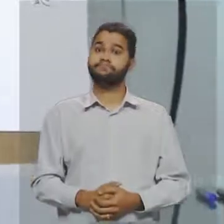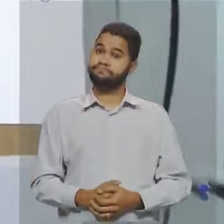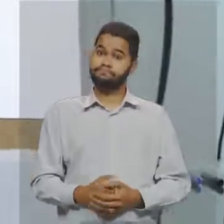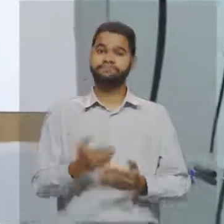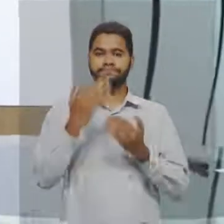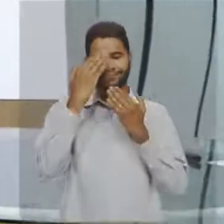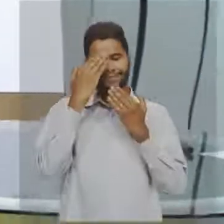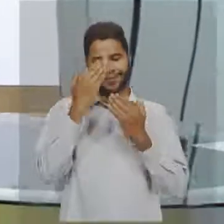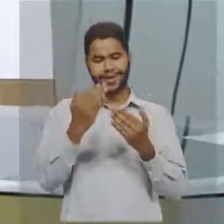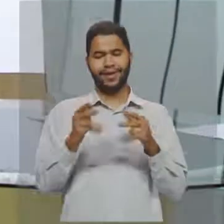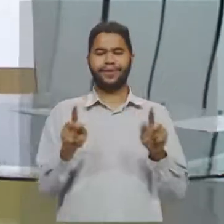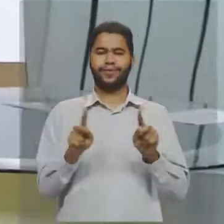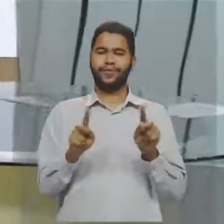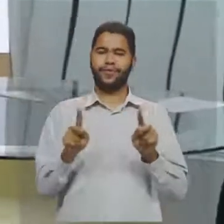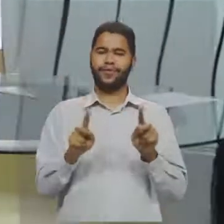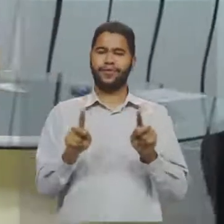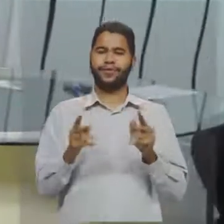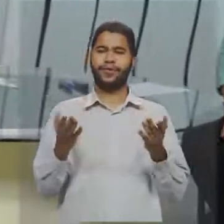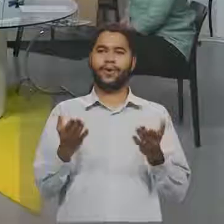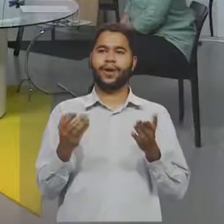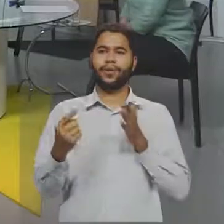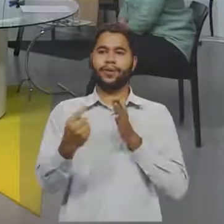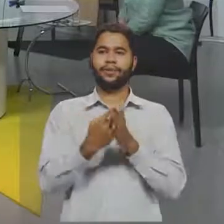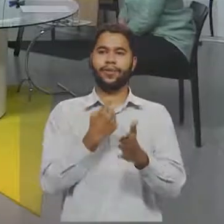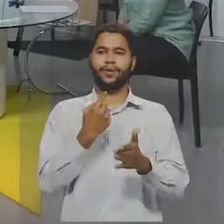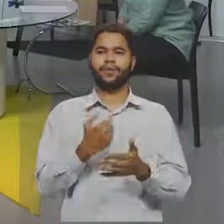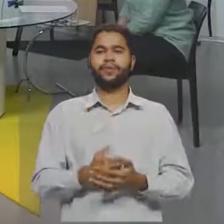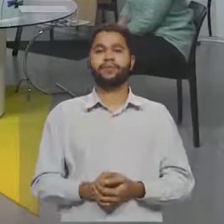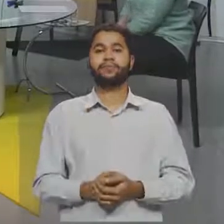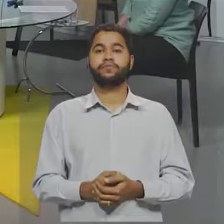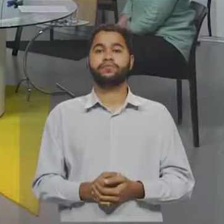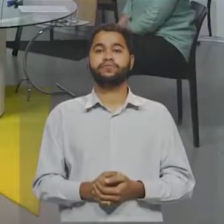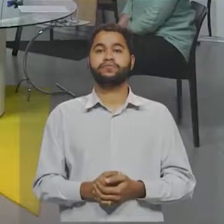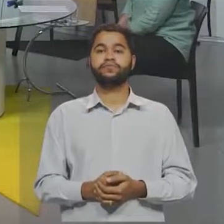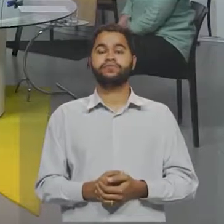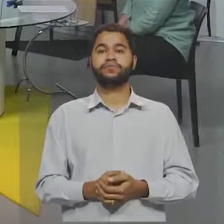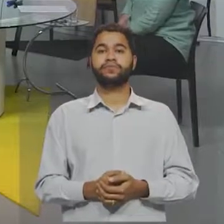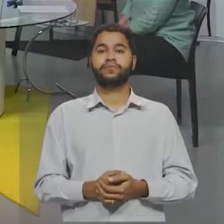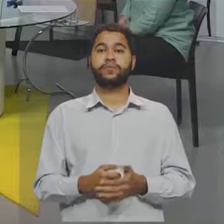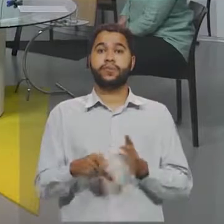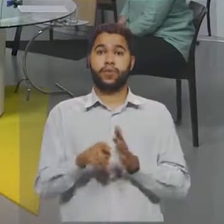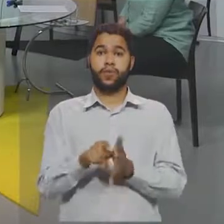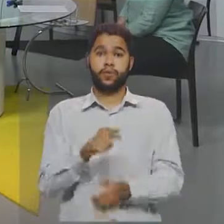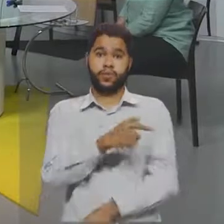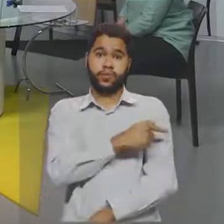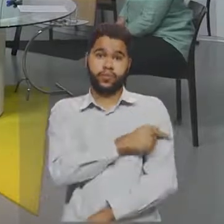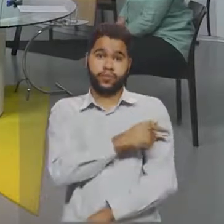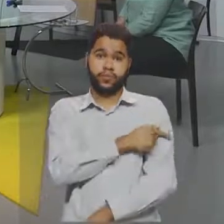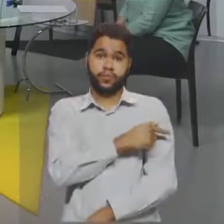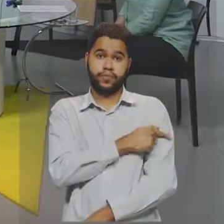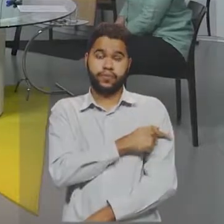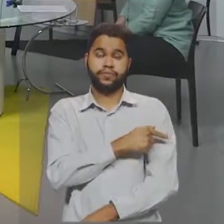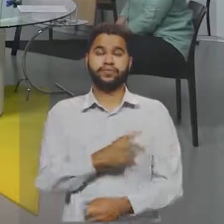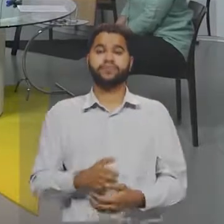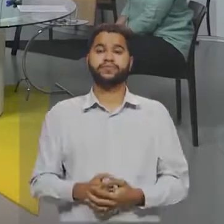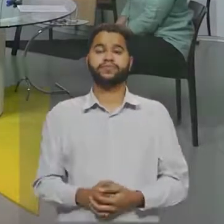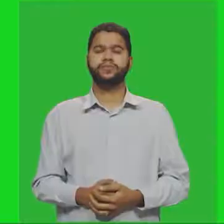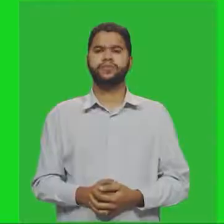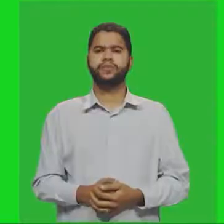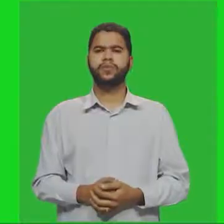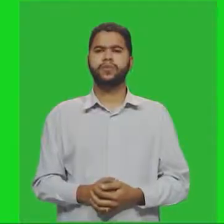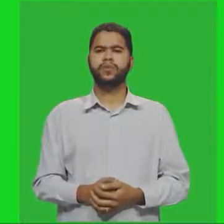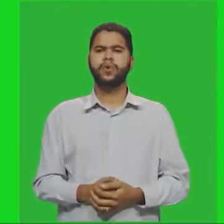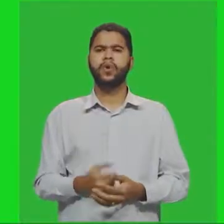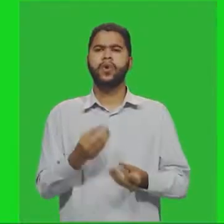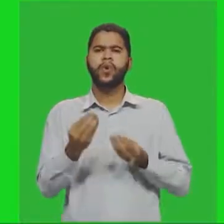Obrigada, professor César. Vamos para a próxima. Nossa próxima pergunta é uma pergunta de 7º ano, professora Silvana. Como